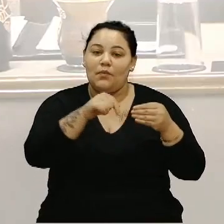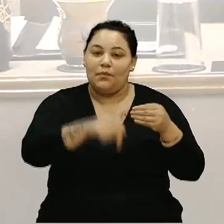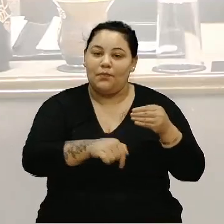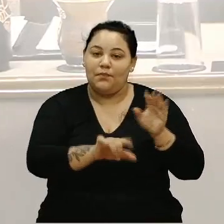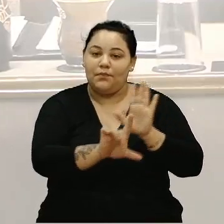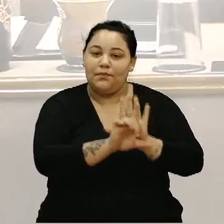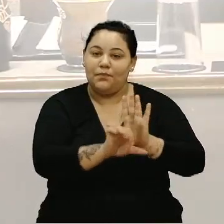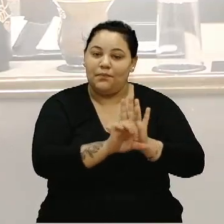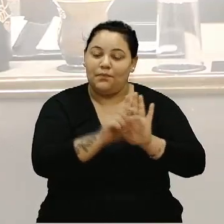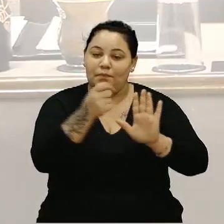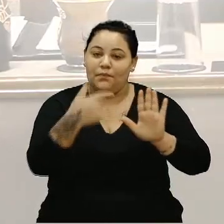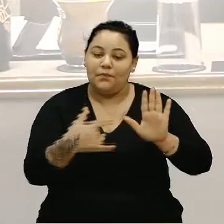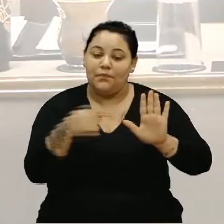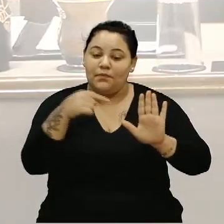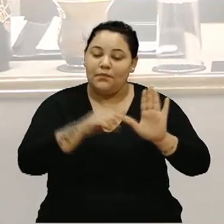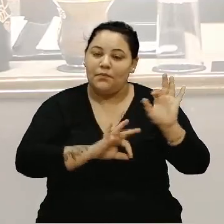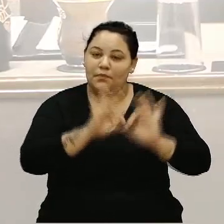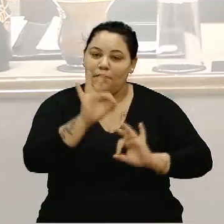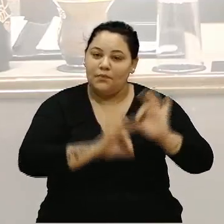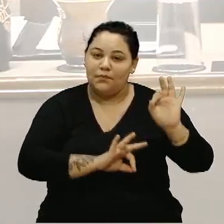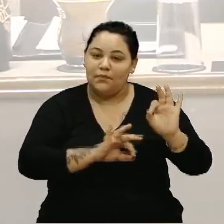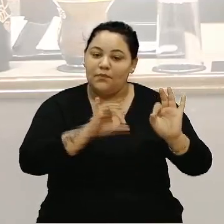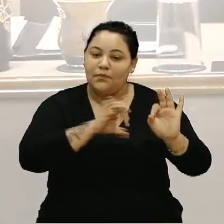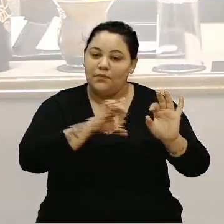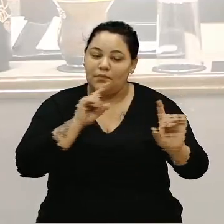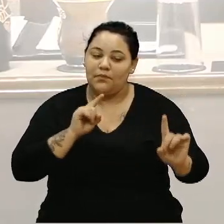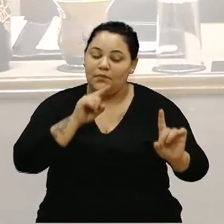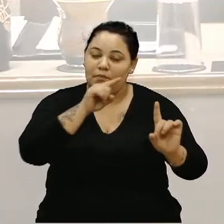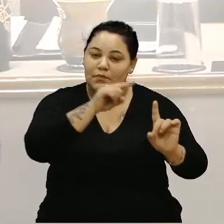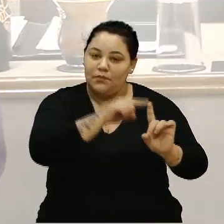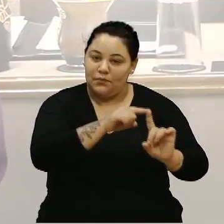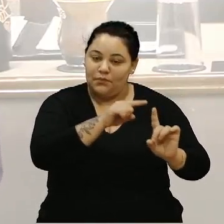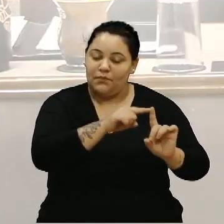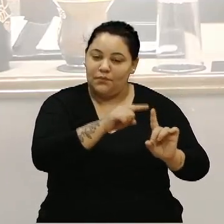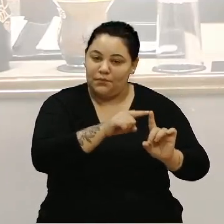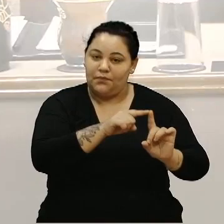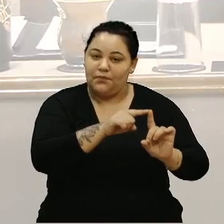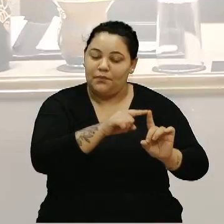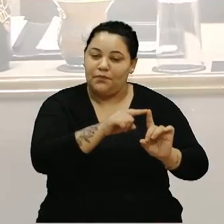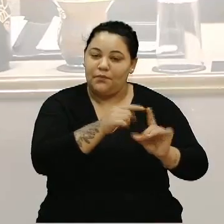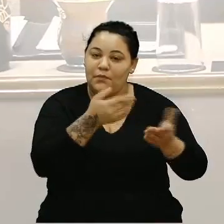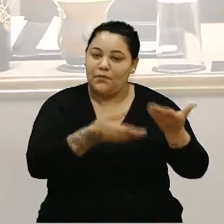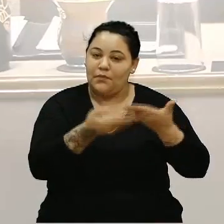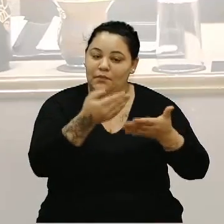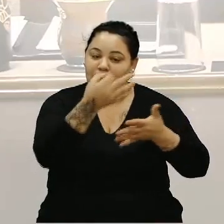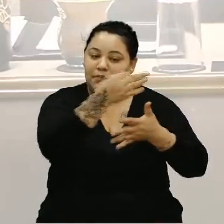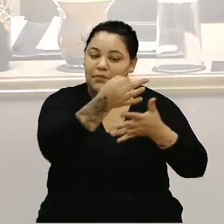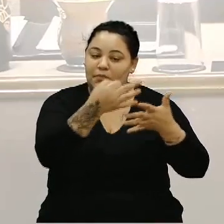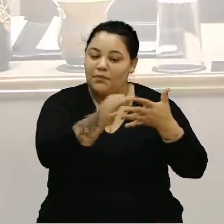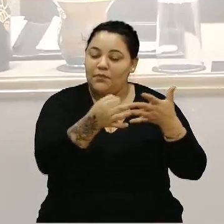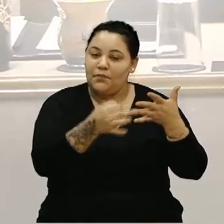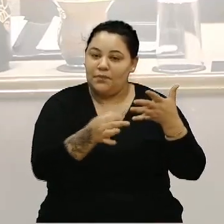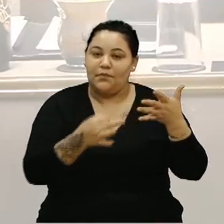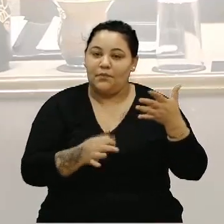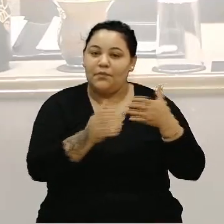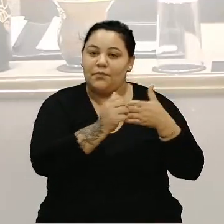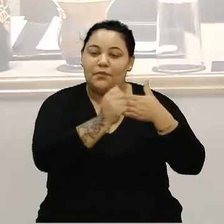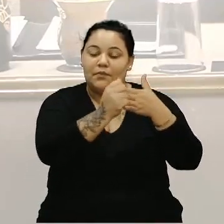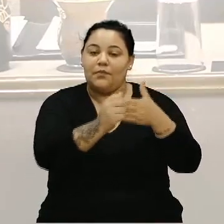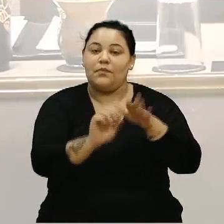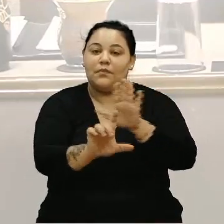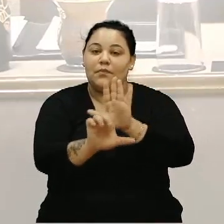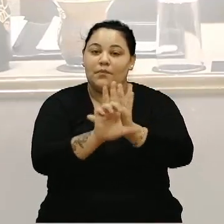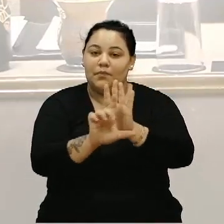no sentido de que o projeto de lei alcança viabilidade e preenchimento dos requisitos previstos na